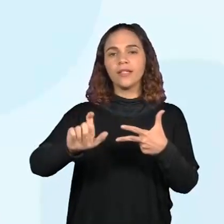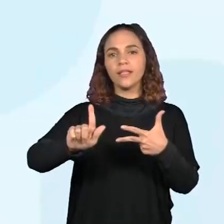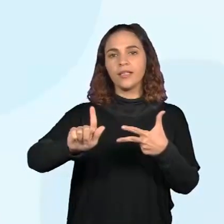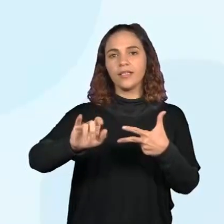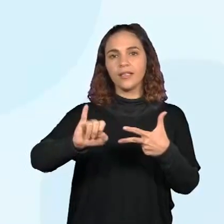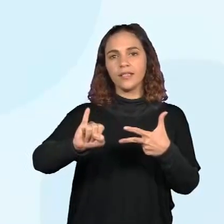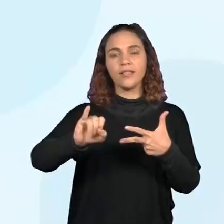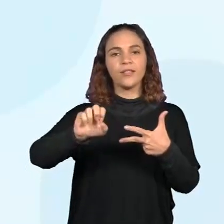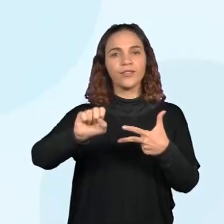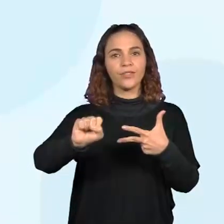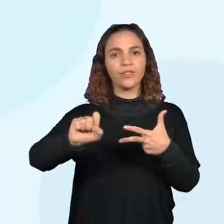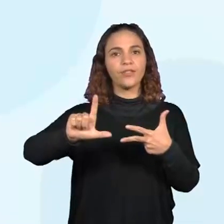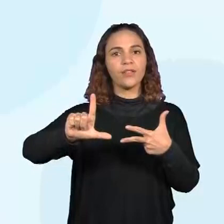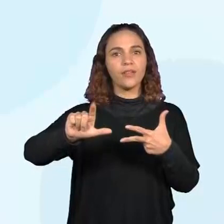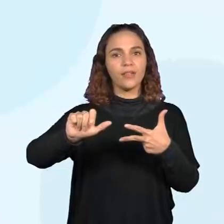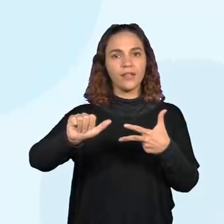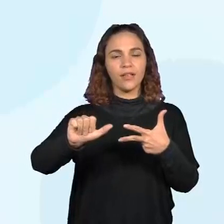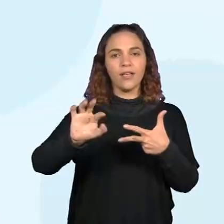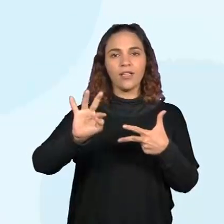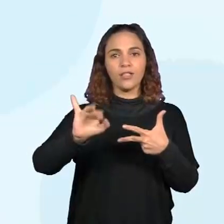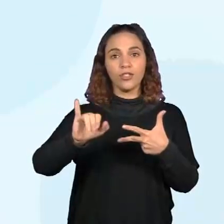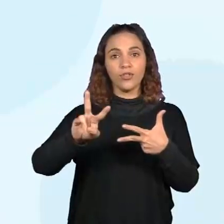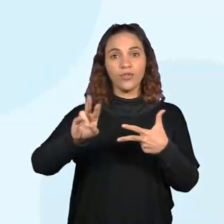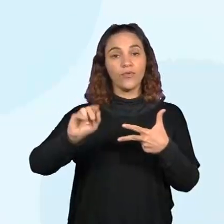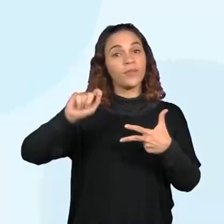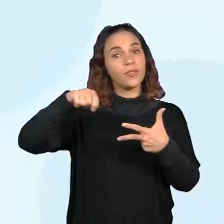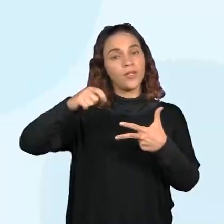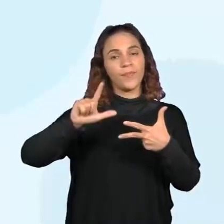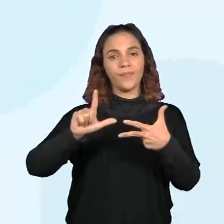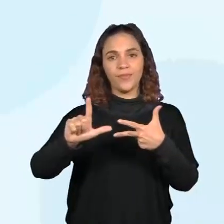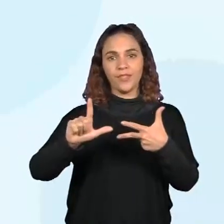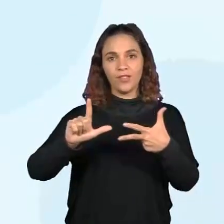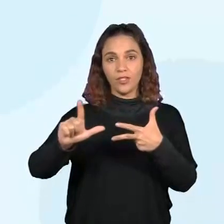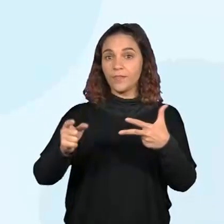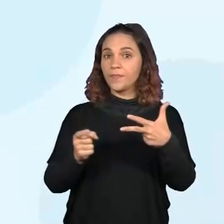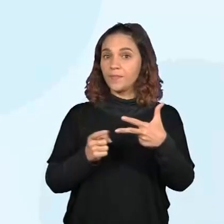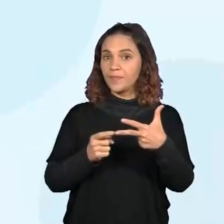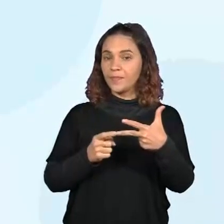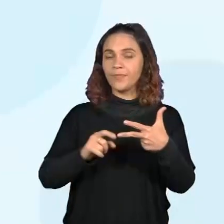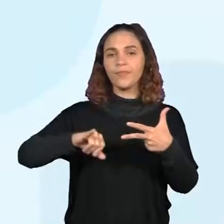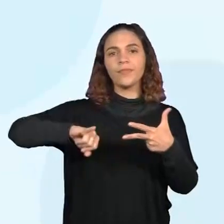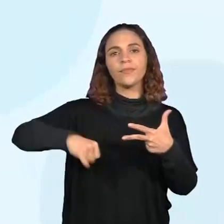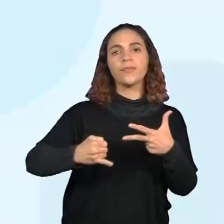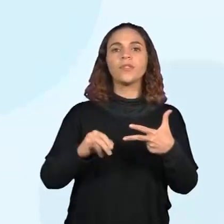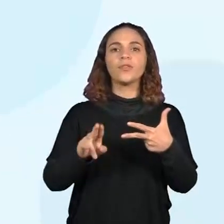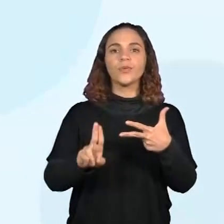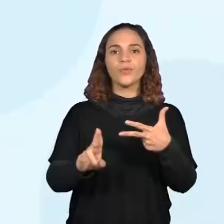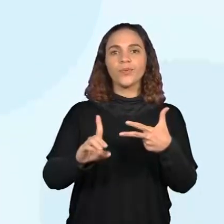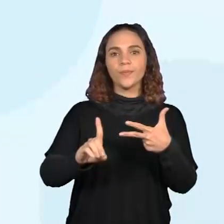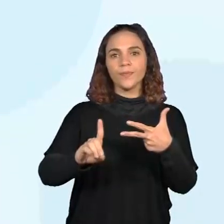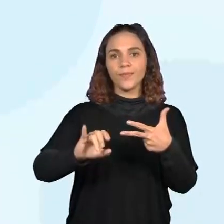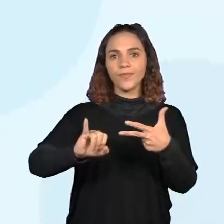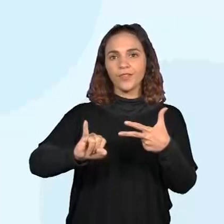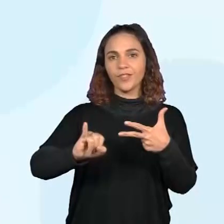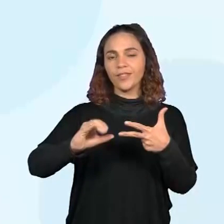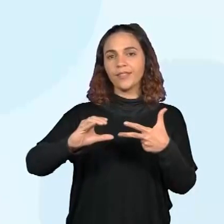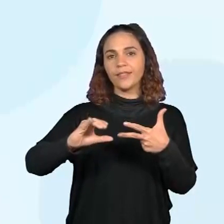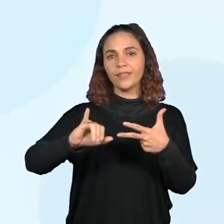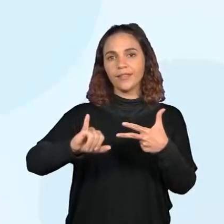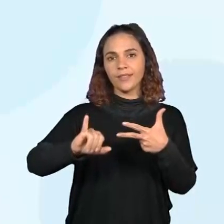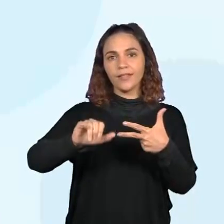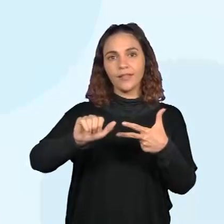e judiciário. Muito bem, então os 3 poderes aqui estão representados aí por essas